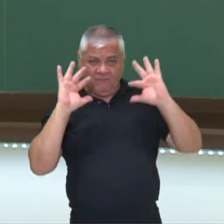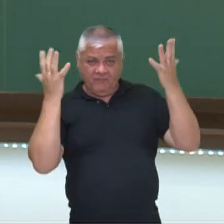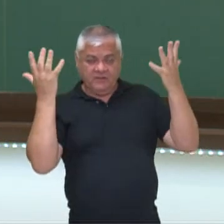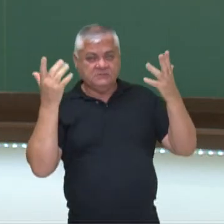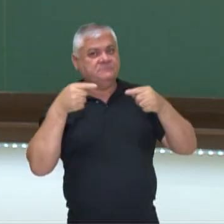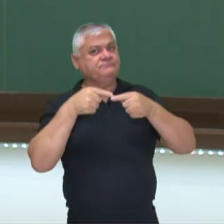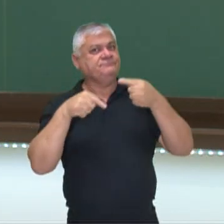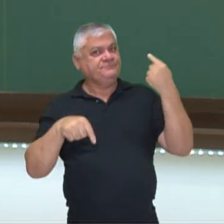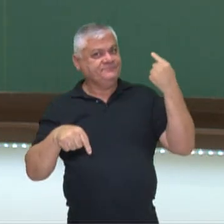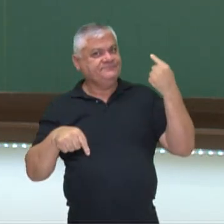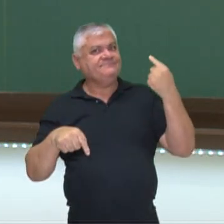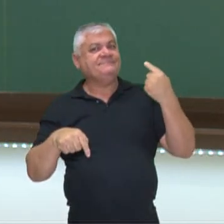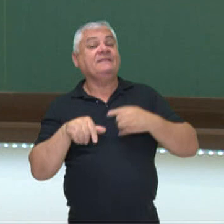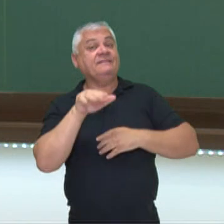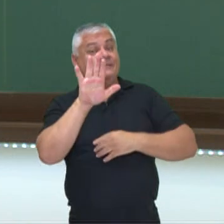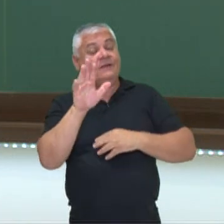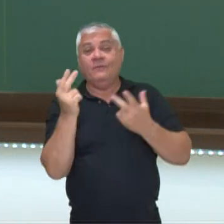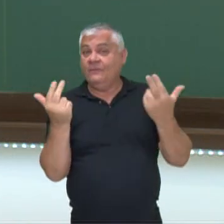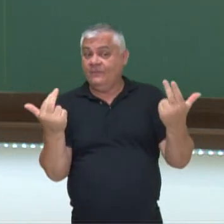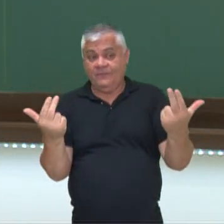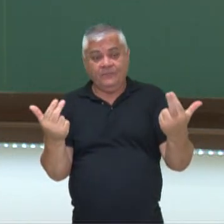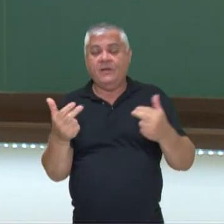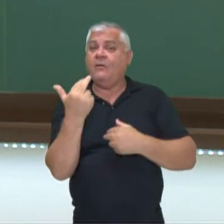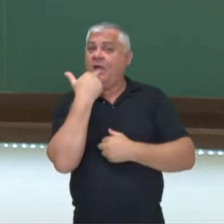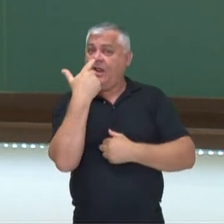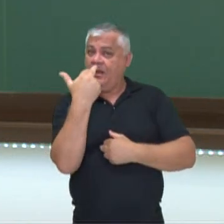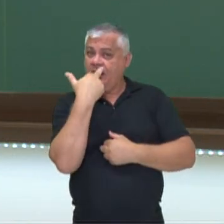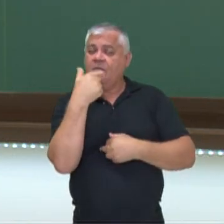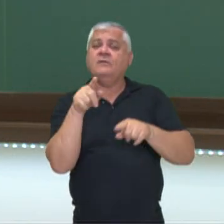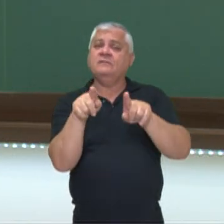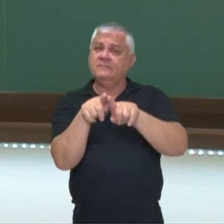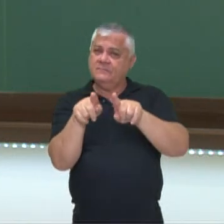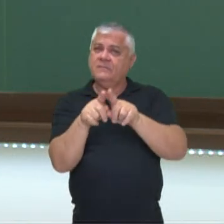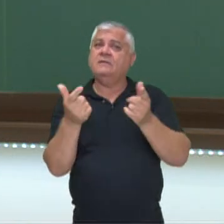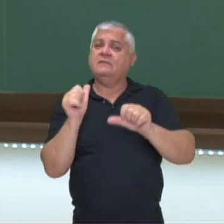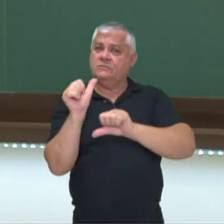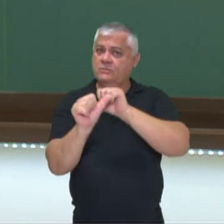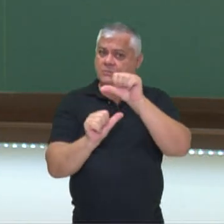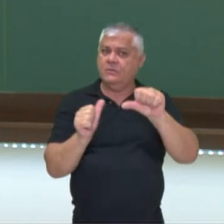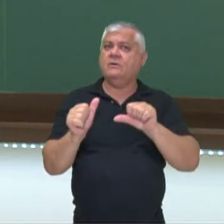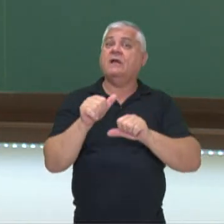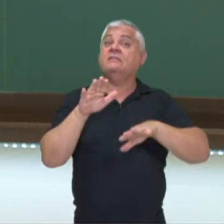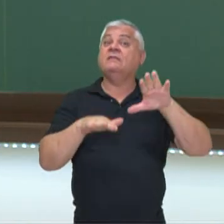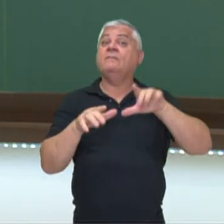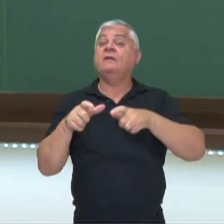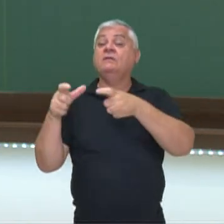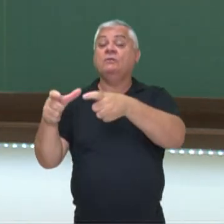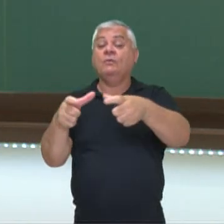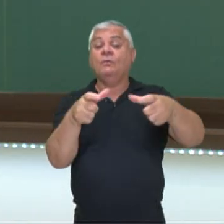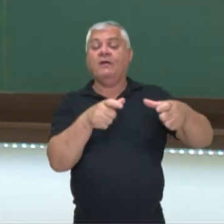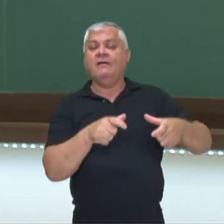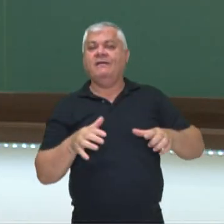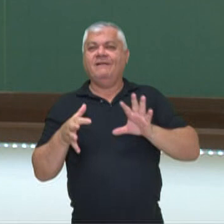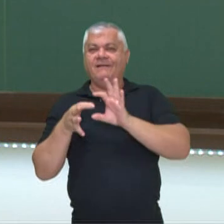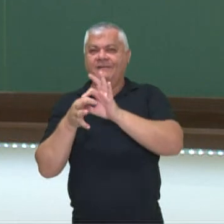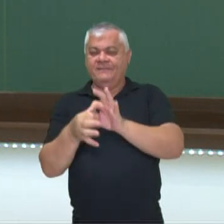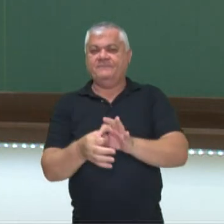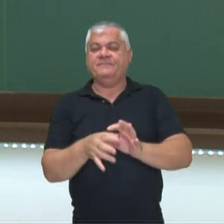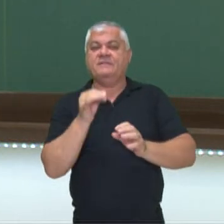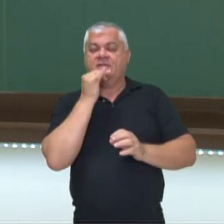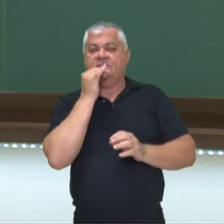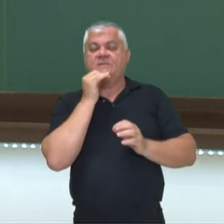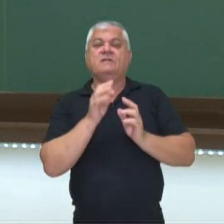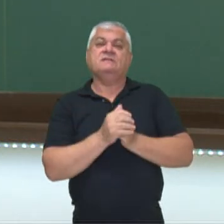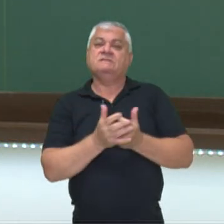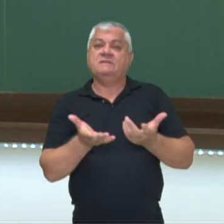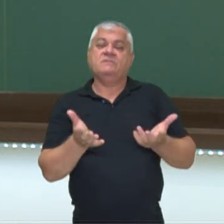verdade? Assim, é a mesma coisa, funciona com a língua. Então a gente não pode utilizar, né, vestir, vamos colocar